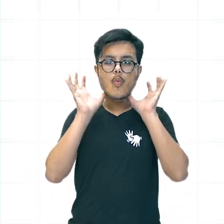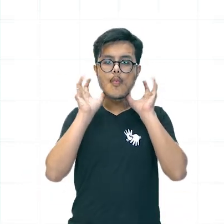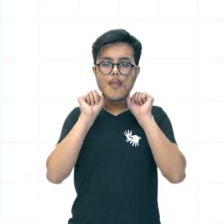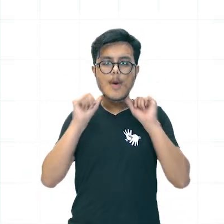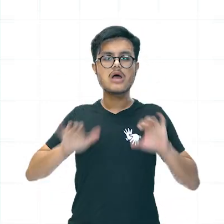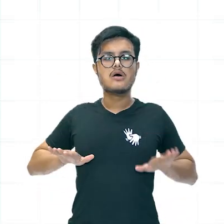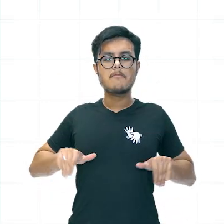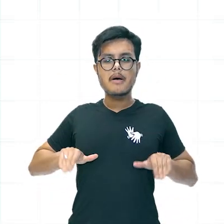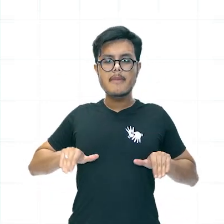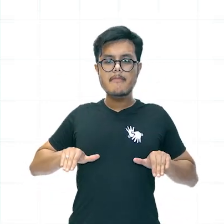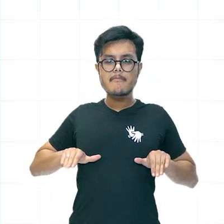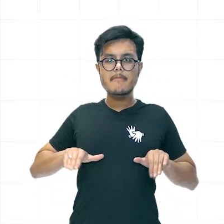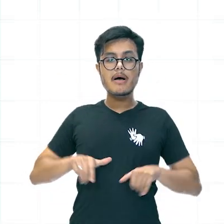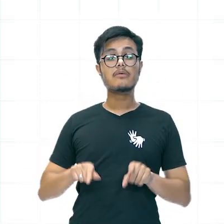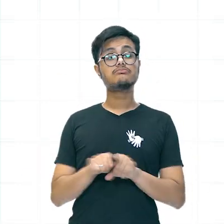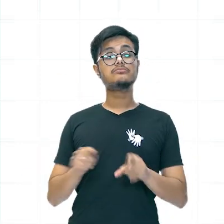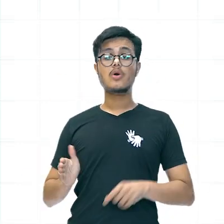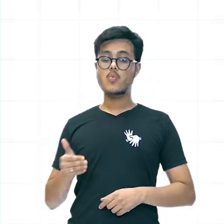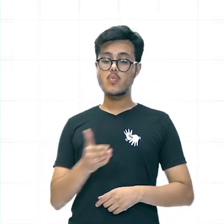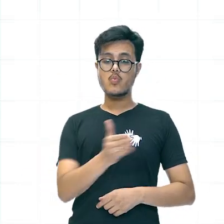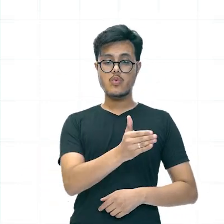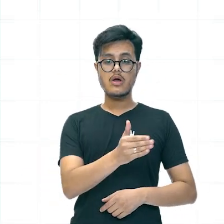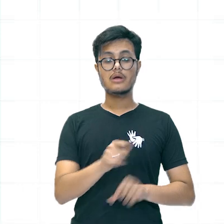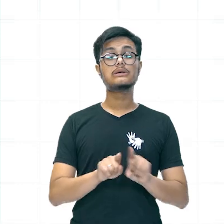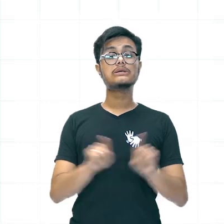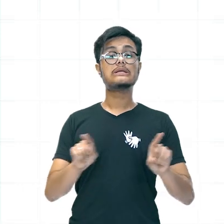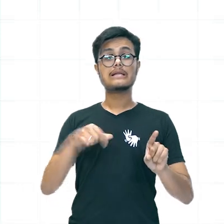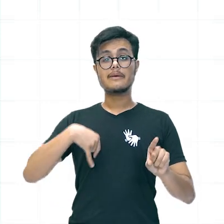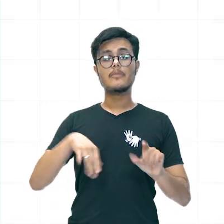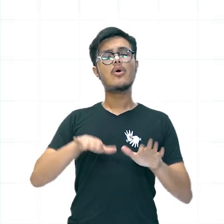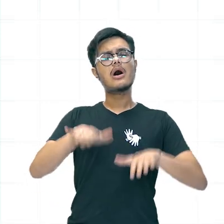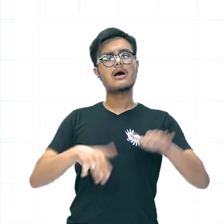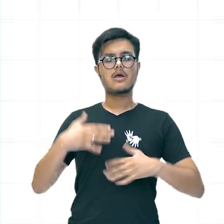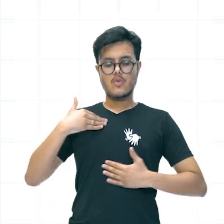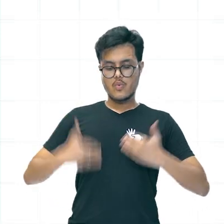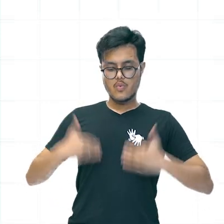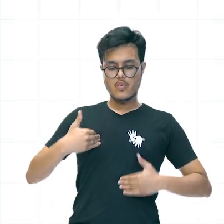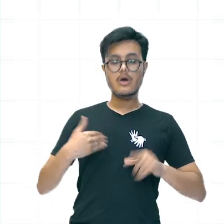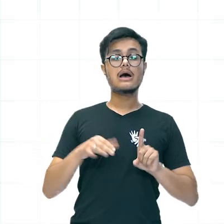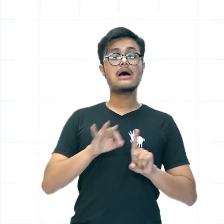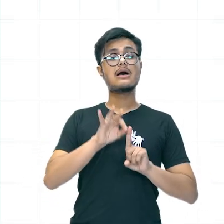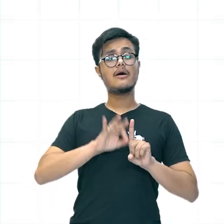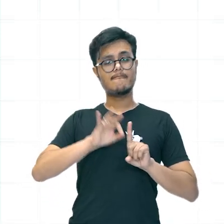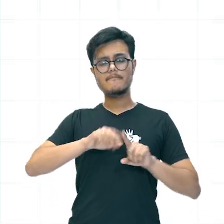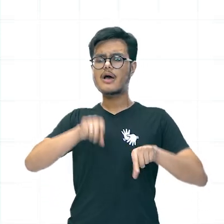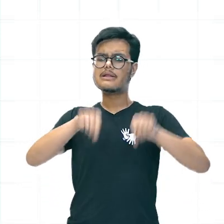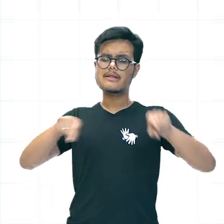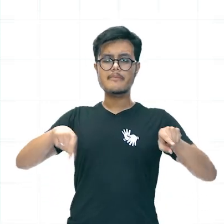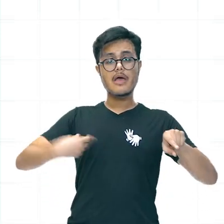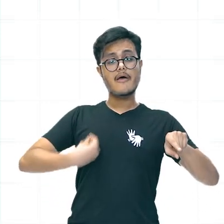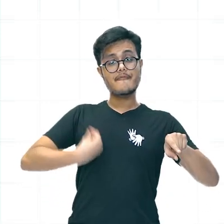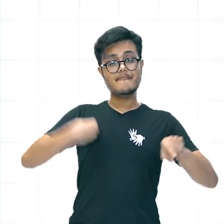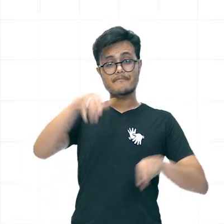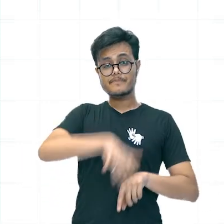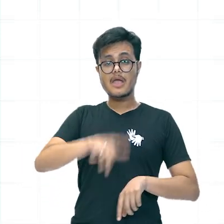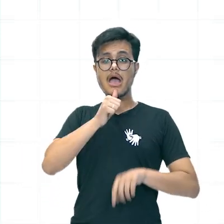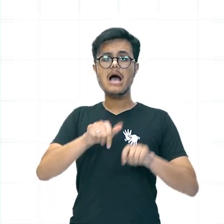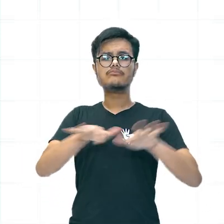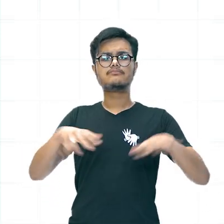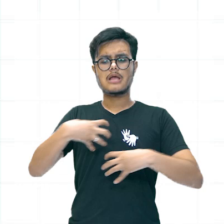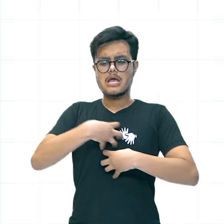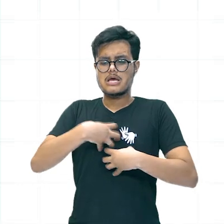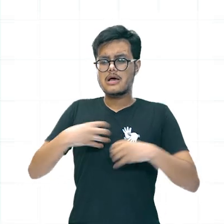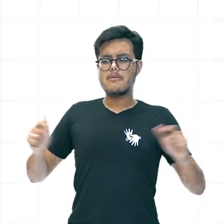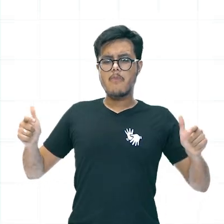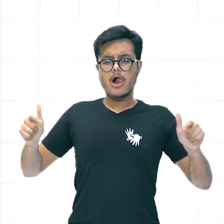possuem nadadeiras, são pecilotérmicos e isso significa que a temperatura do seu corpo varia de acordo com o ambiente, percebem as